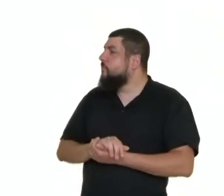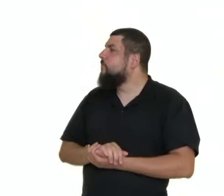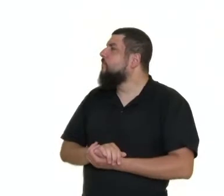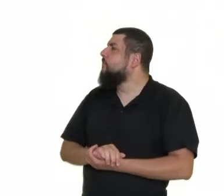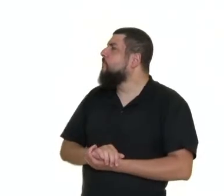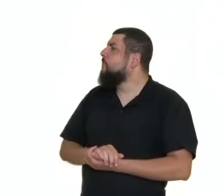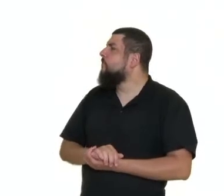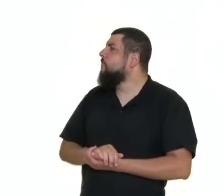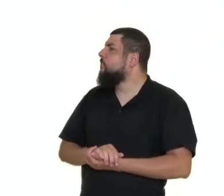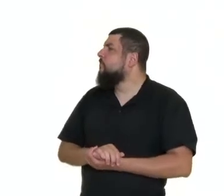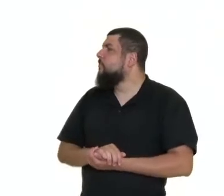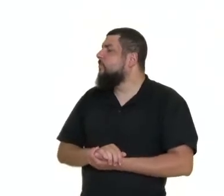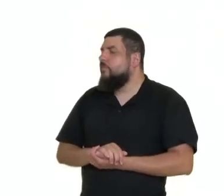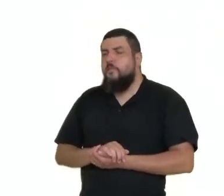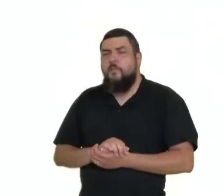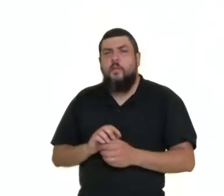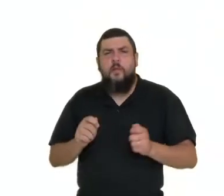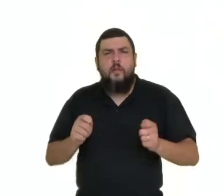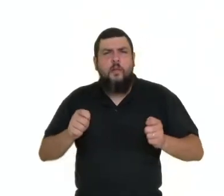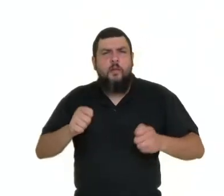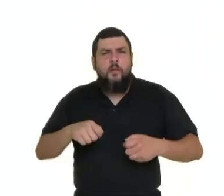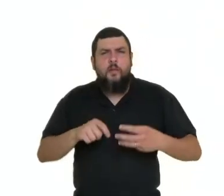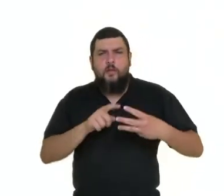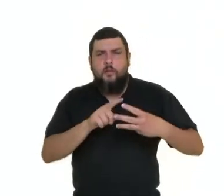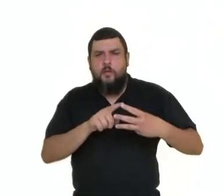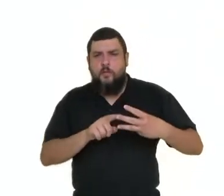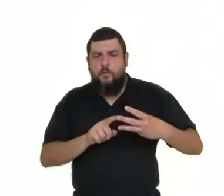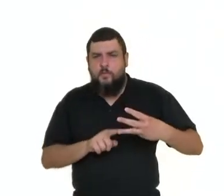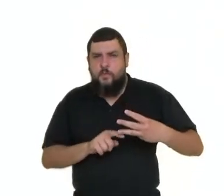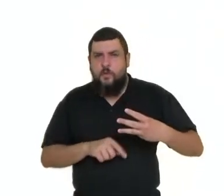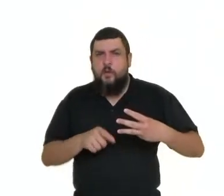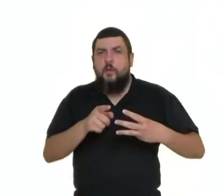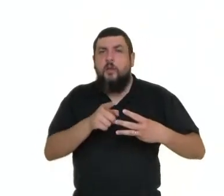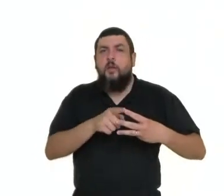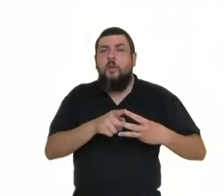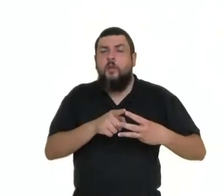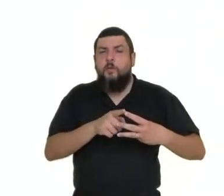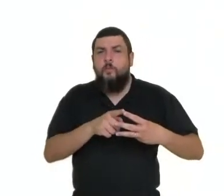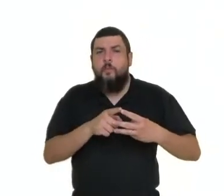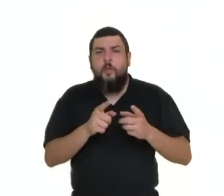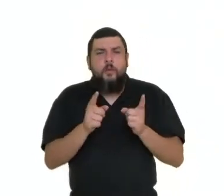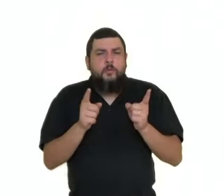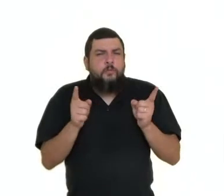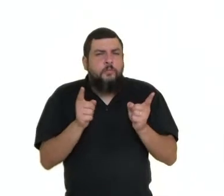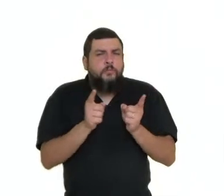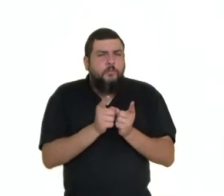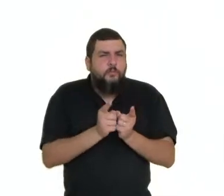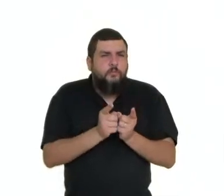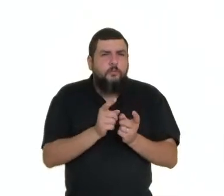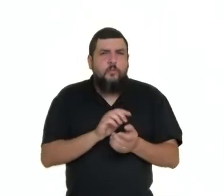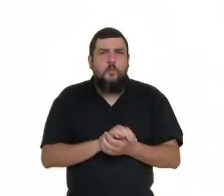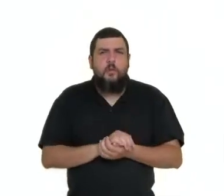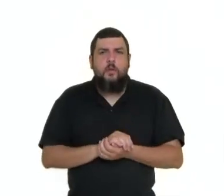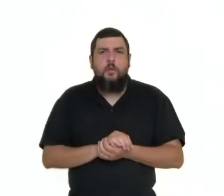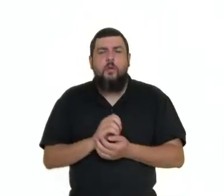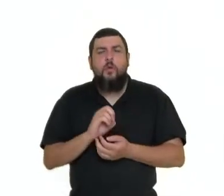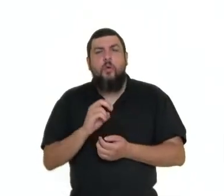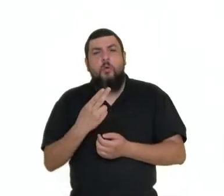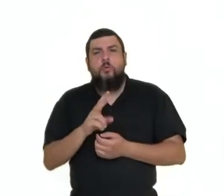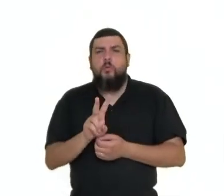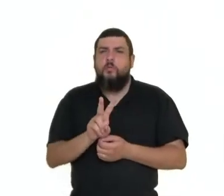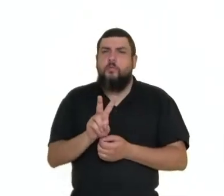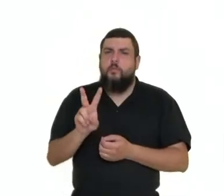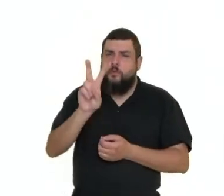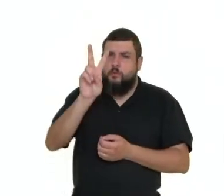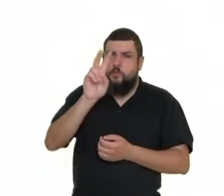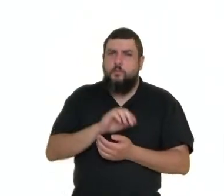3 possibilidades. Primeiro, especificar o tamanho pequeno, ou o valor de algo.